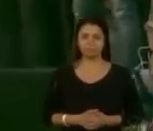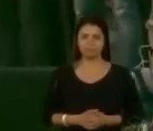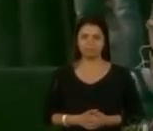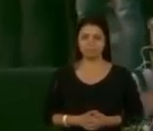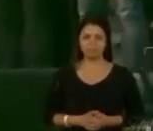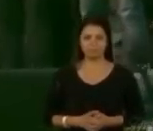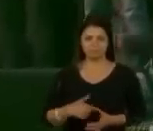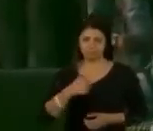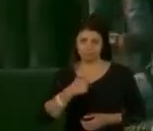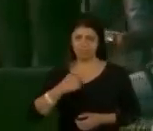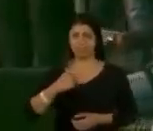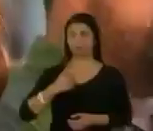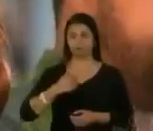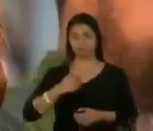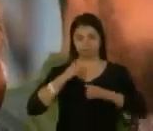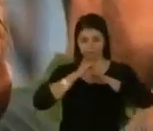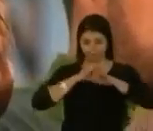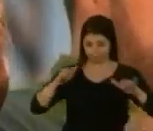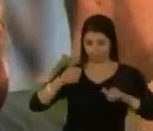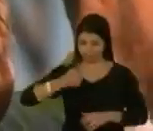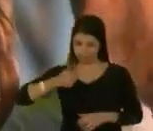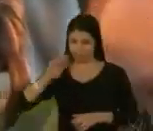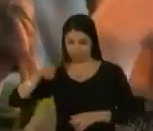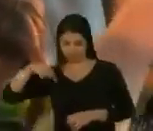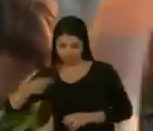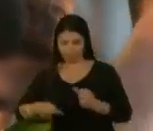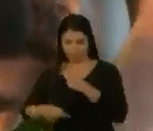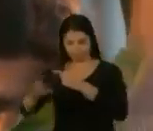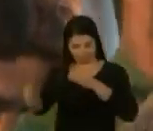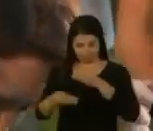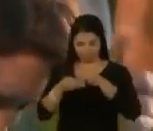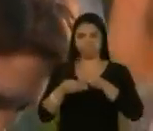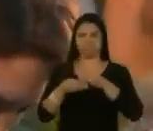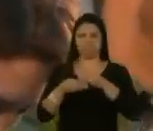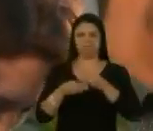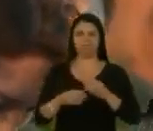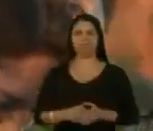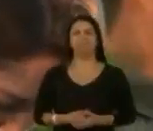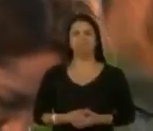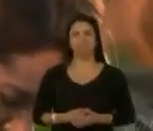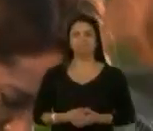Eu falo primeiro e depois ela complementa.